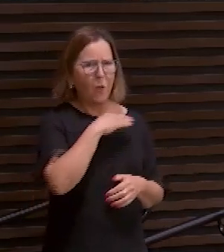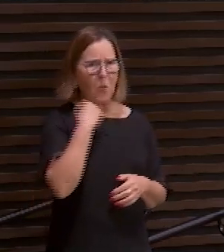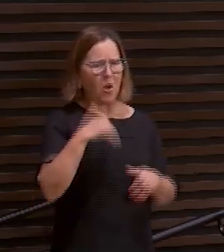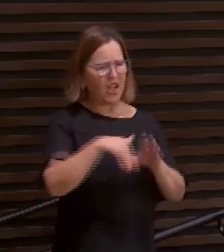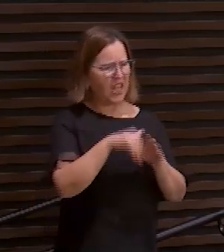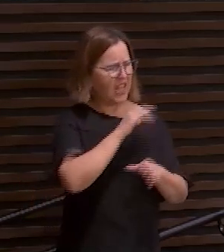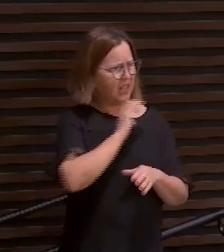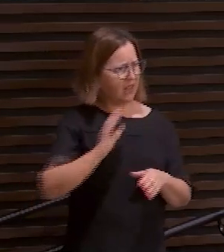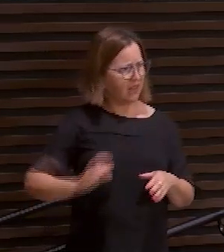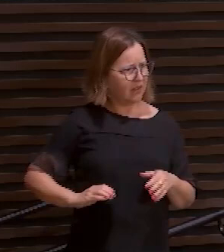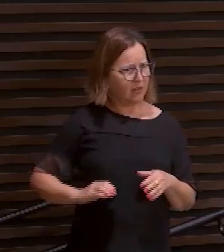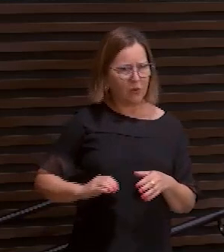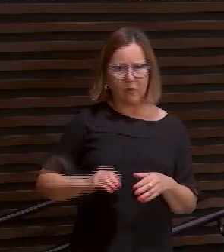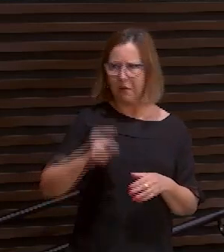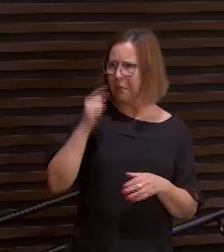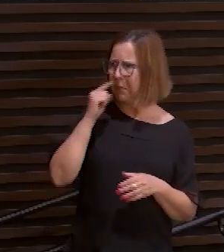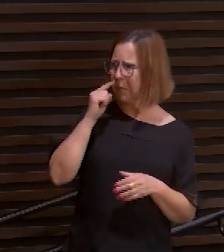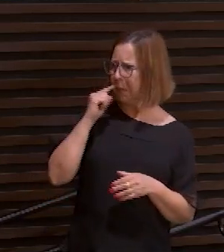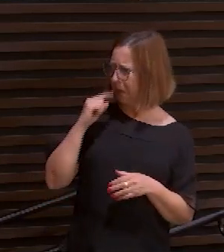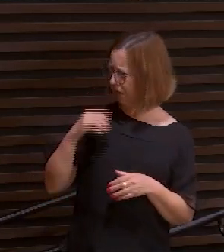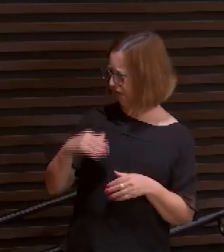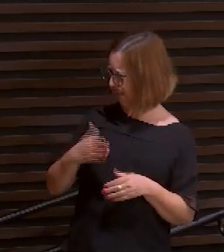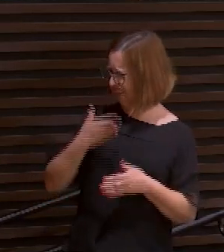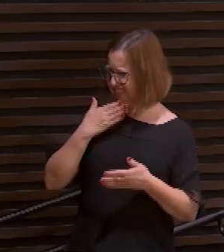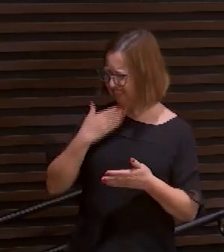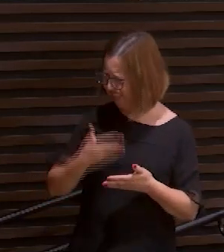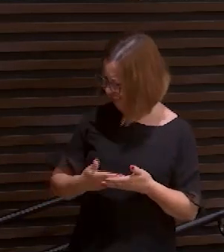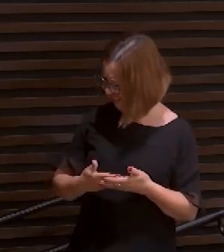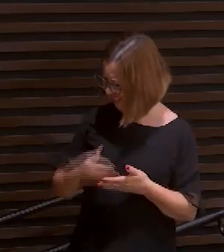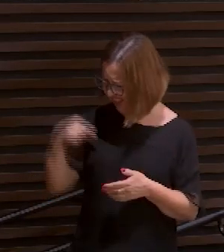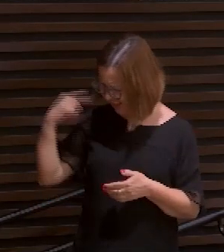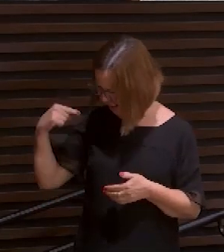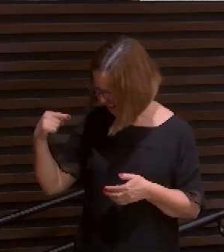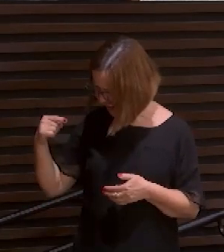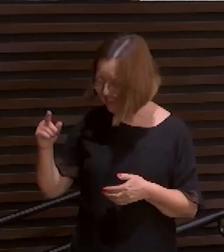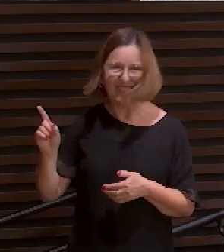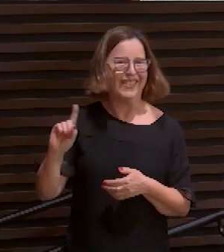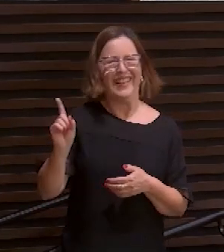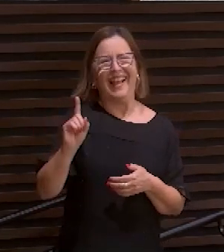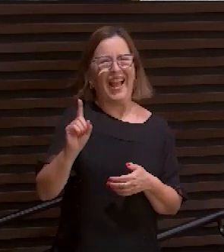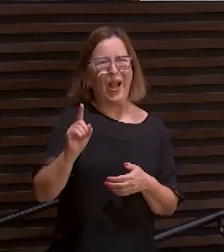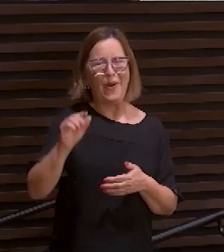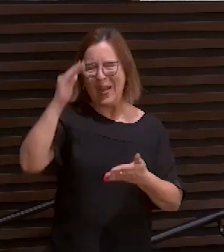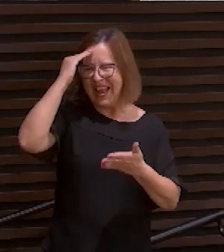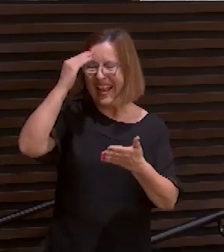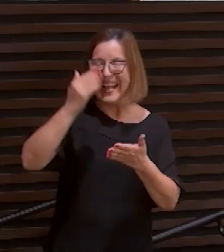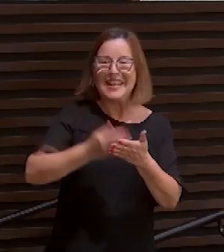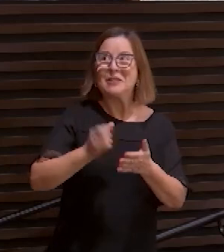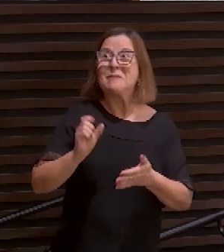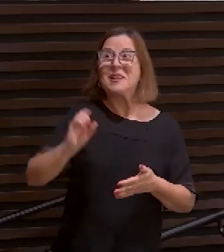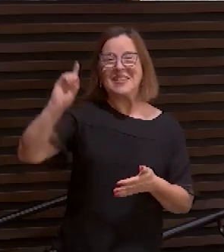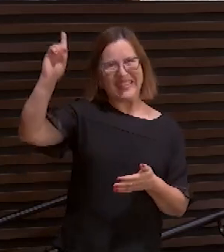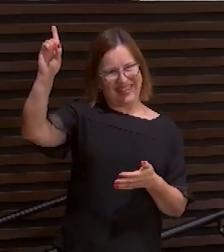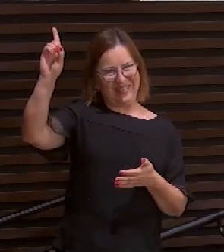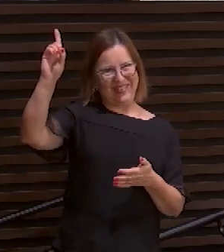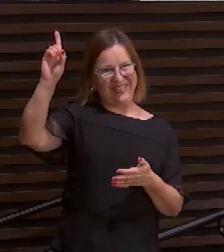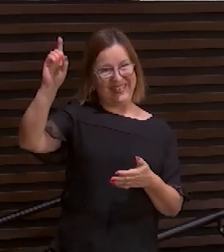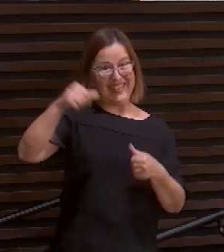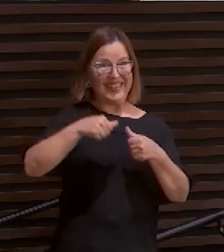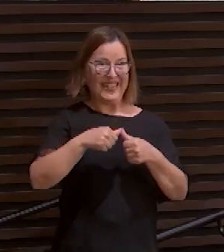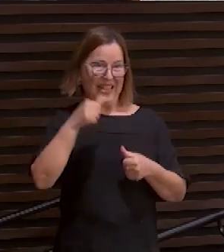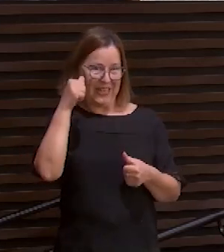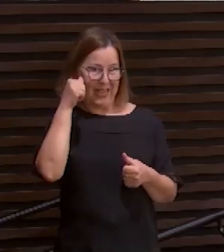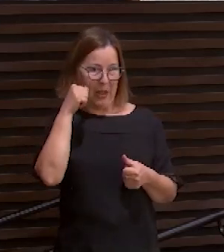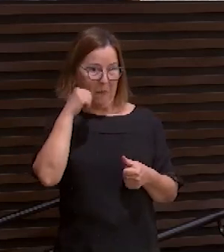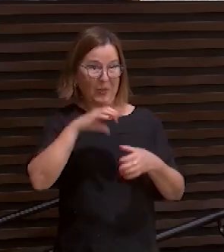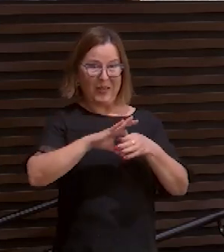Isso é loucura de Deus. E essa moça foi liberta. Fez o curso dela aqui na universidade.